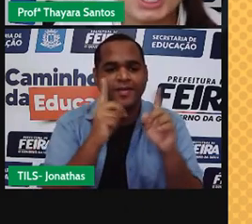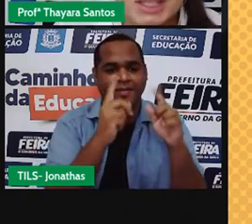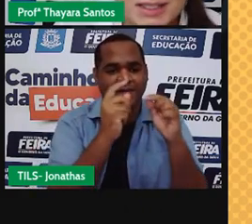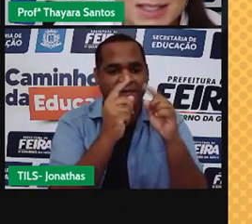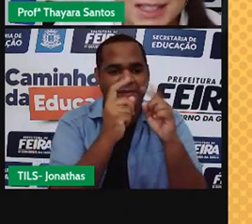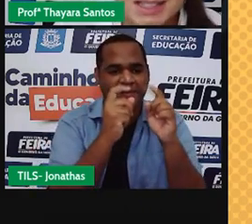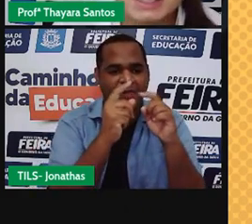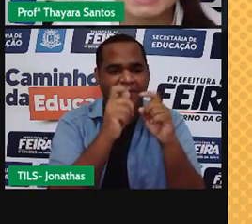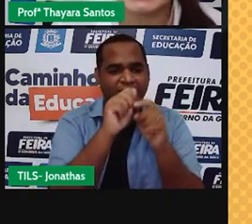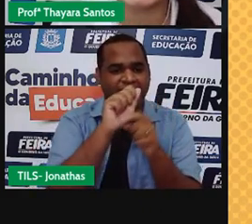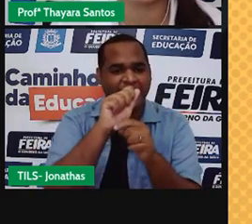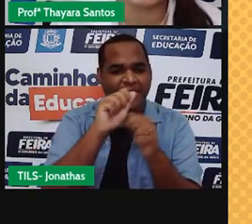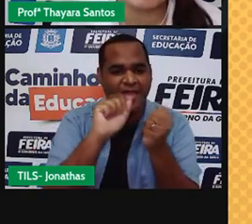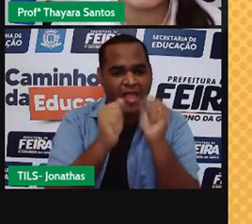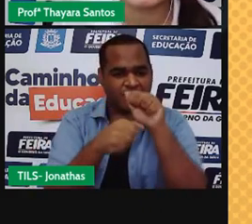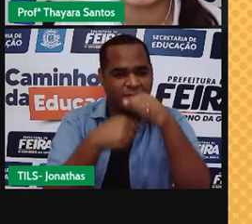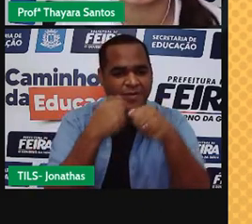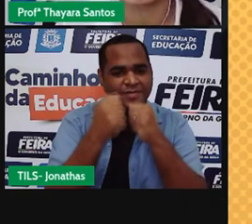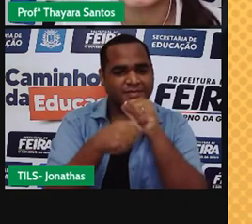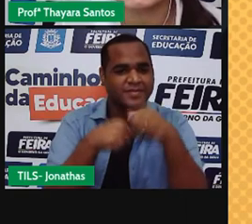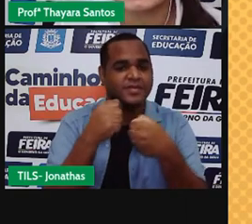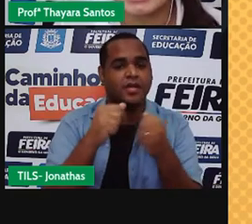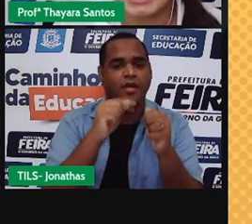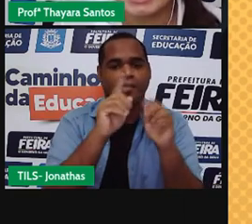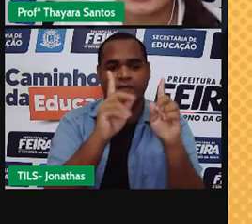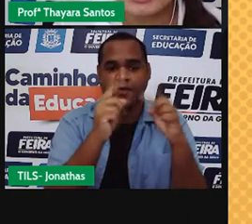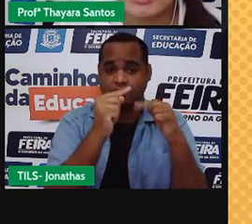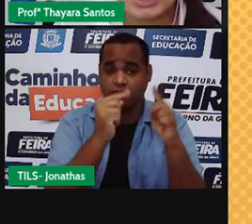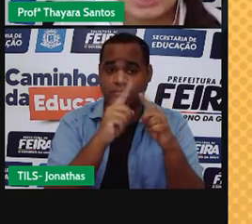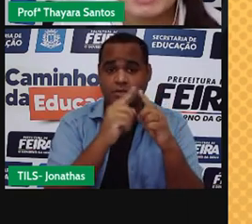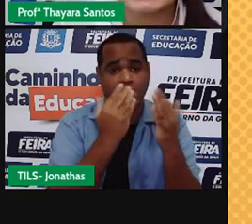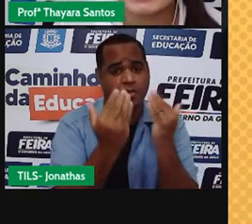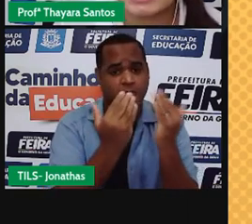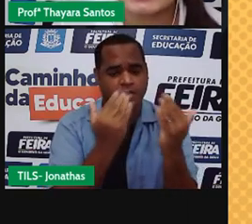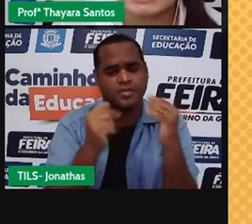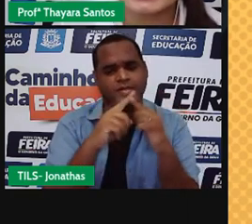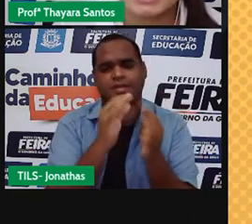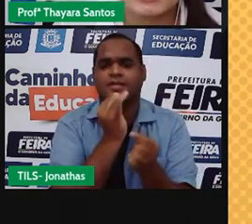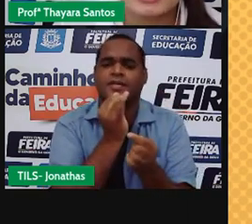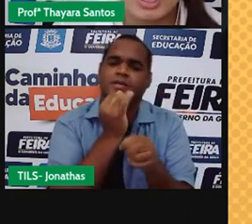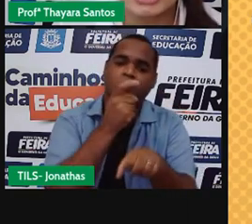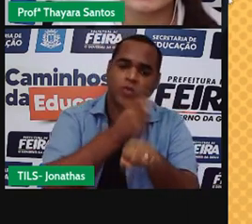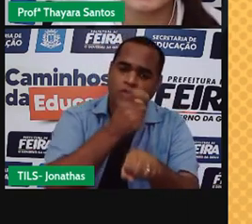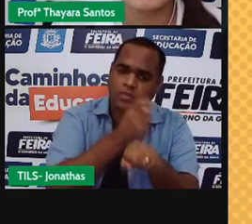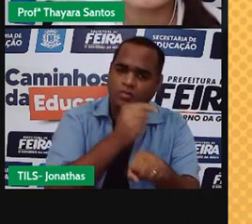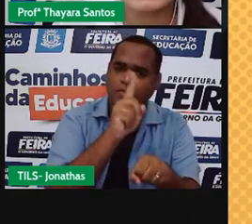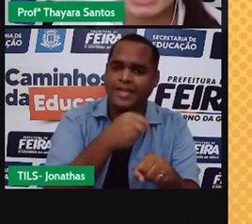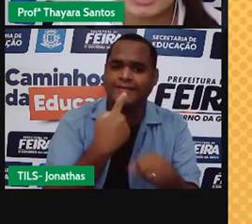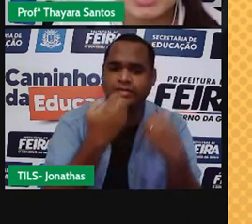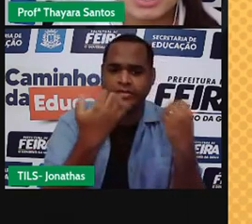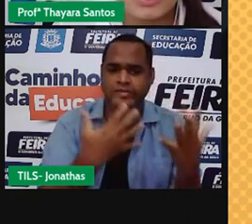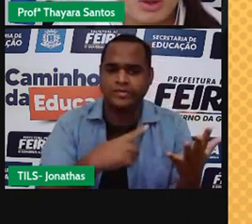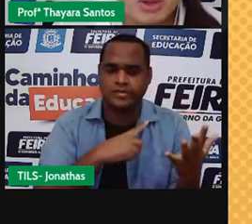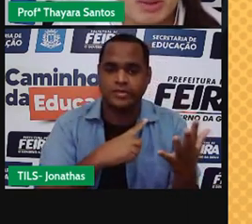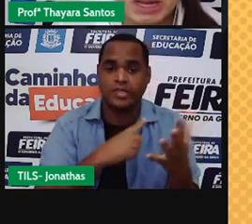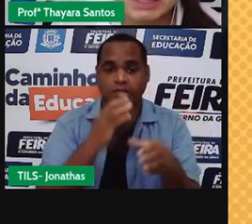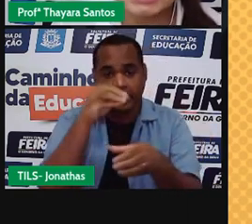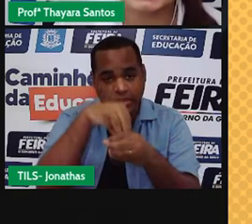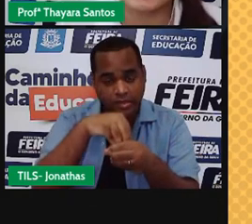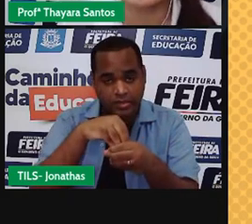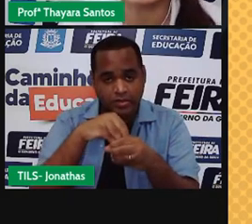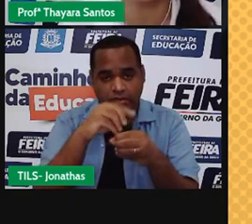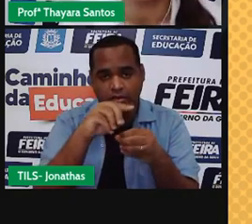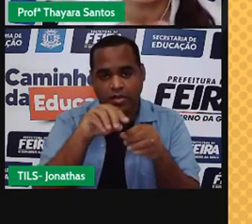essas bolinhas aqui que estão representando eles. Quando a matéria ela está em estado sólido, os átomos que formam